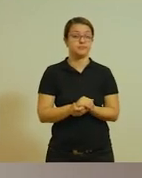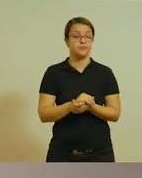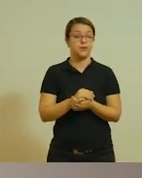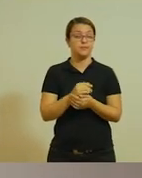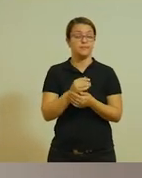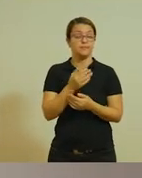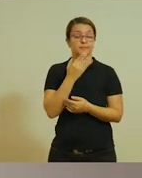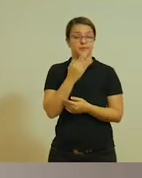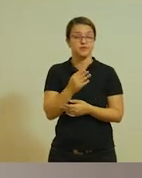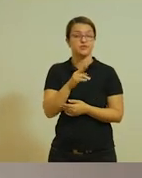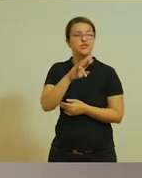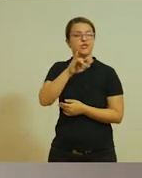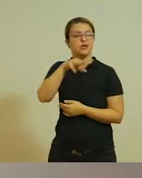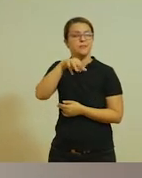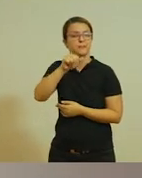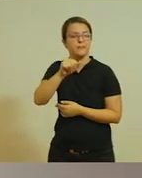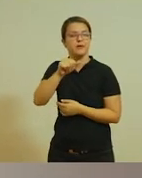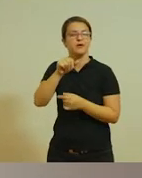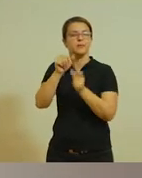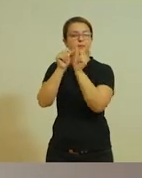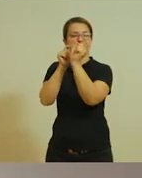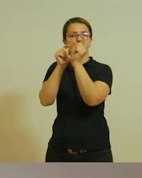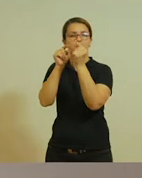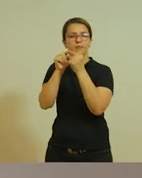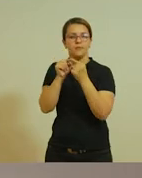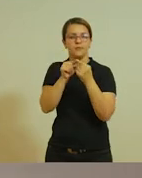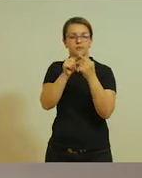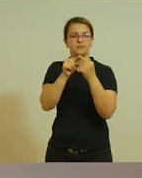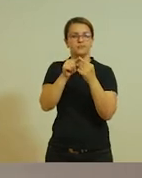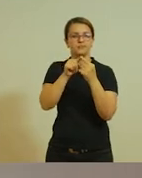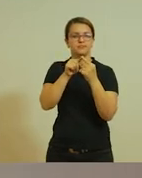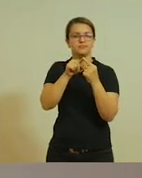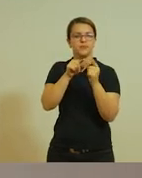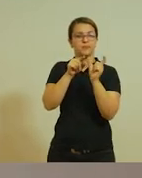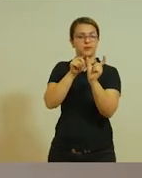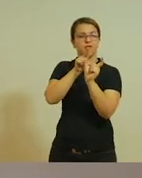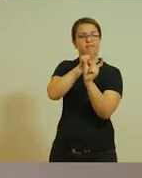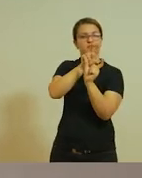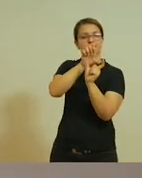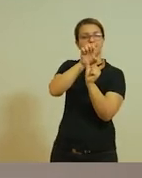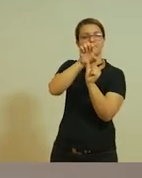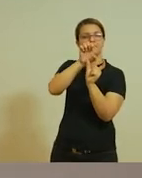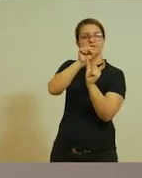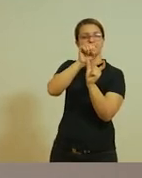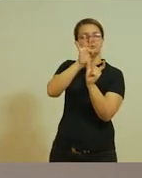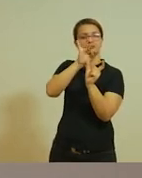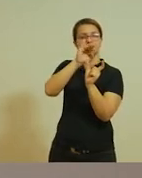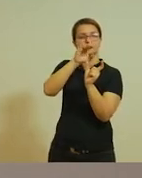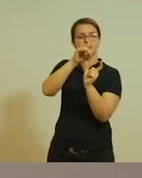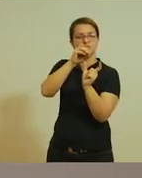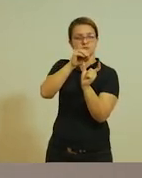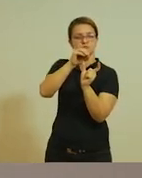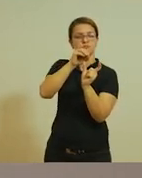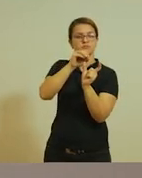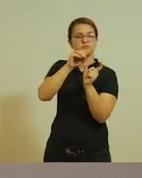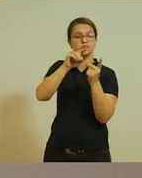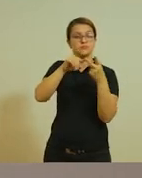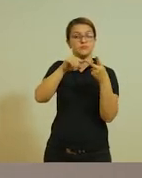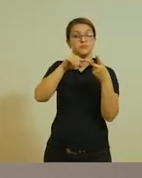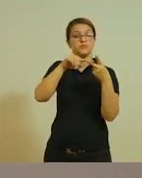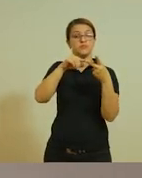pede 3 rimas, 3 palavras, então você vai procurar. Tá pedindo vestido, flores